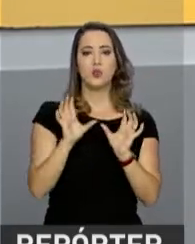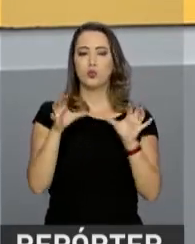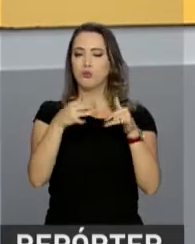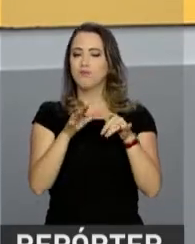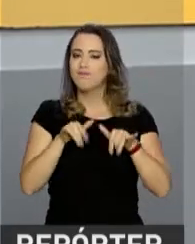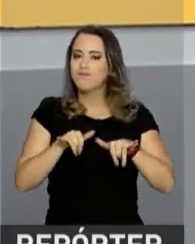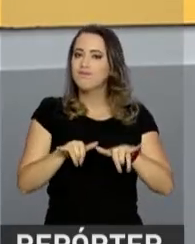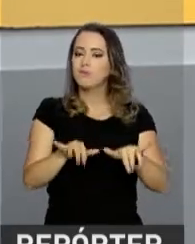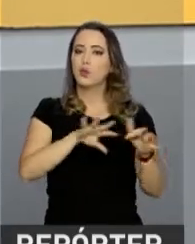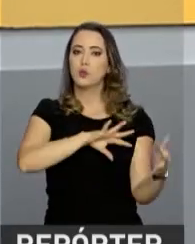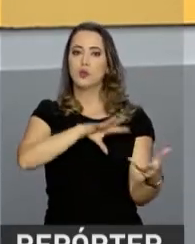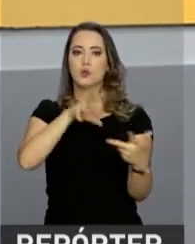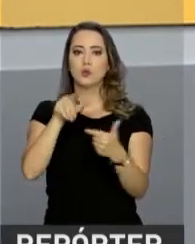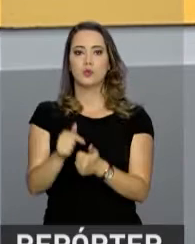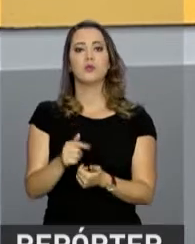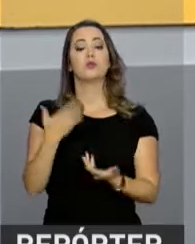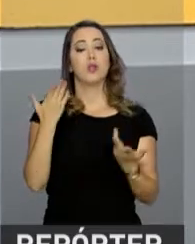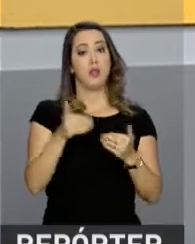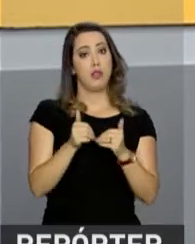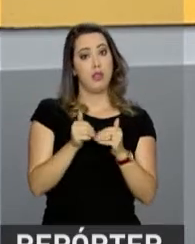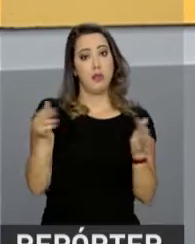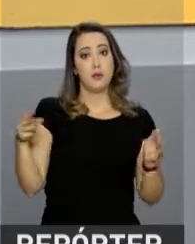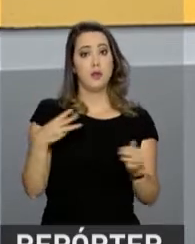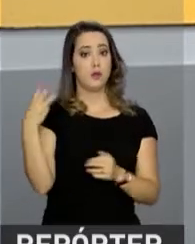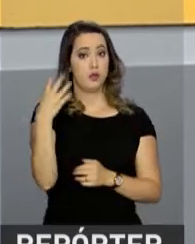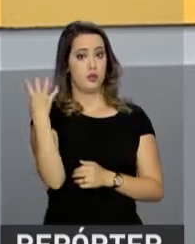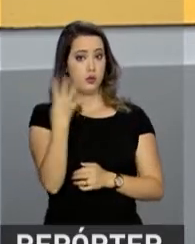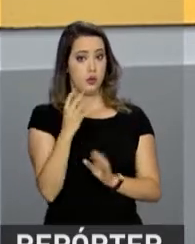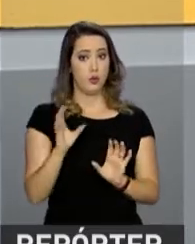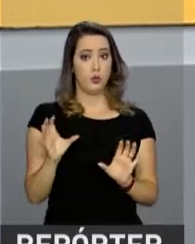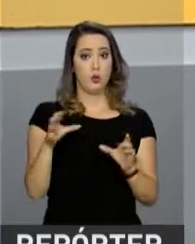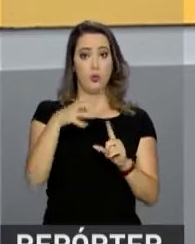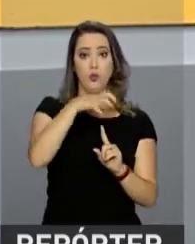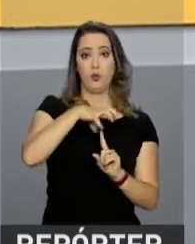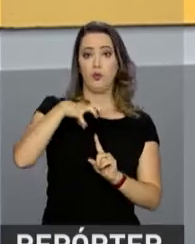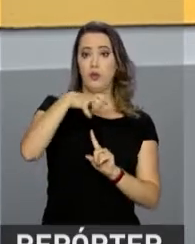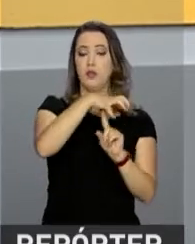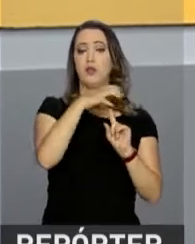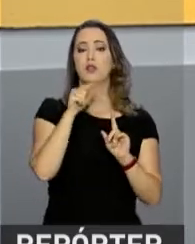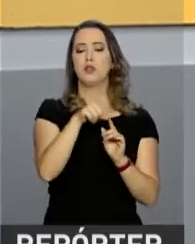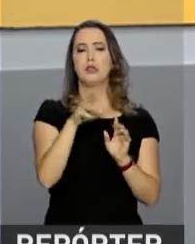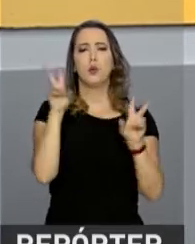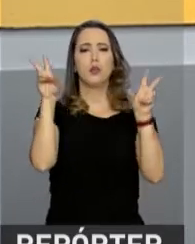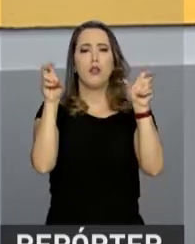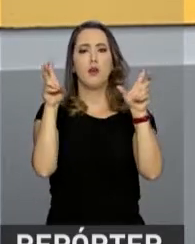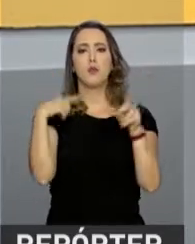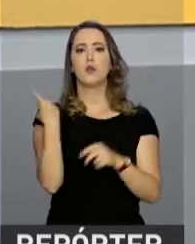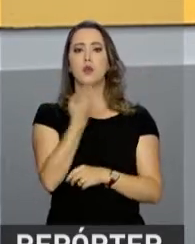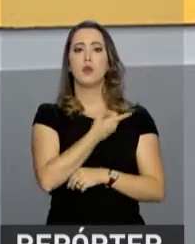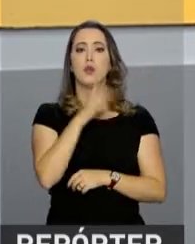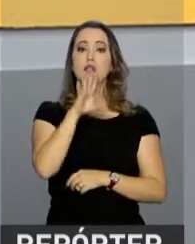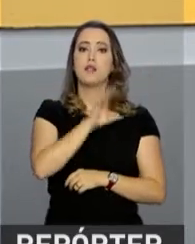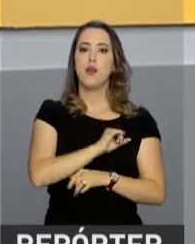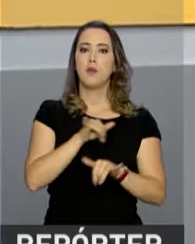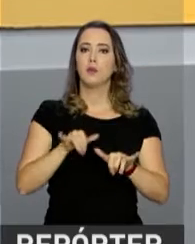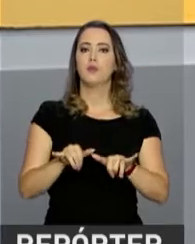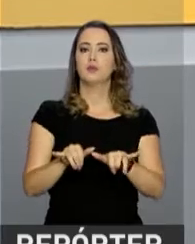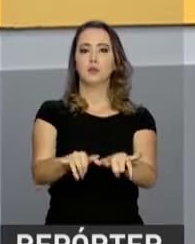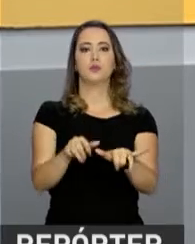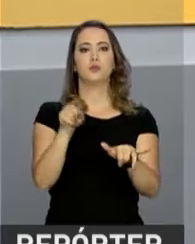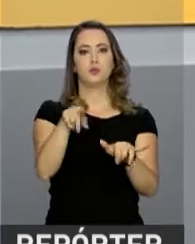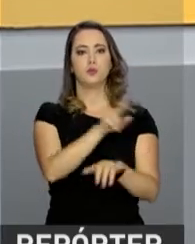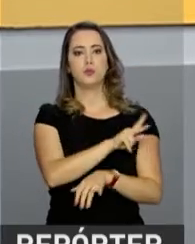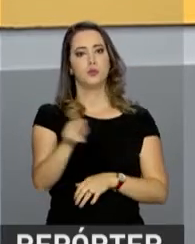supermercados do mundo na abertura da 34ª edição da feira que tem como tema nós amamos supermercados